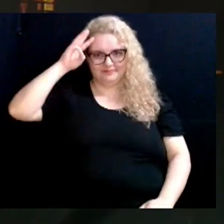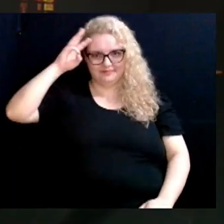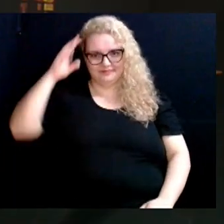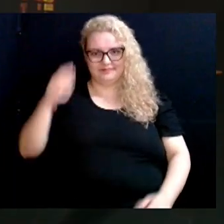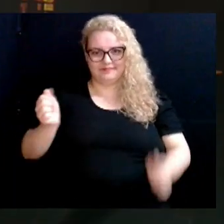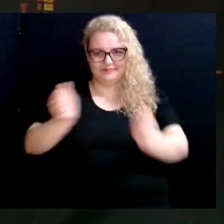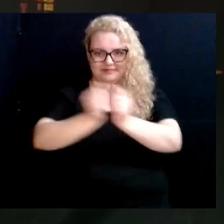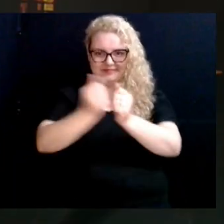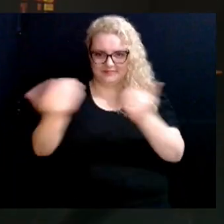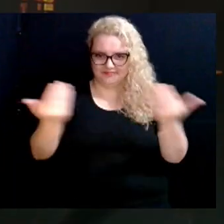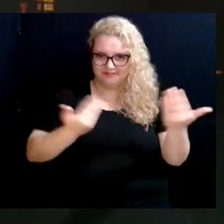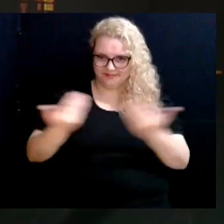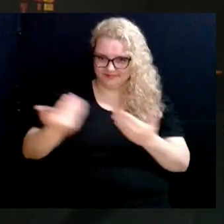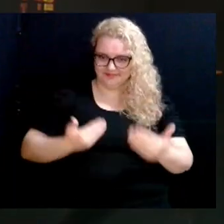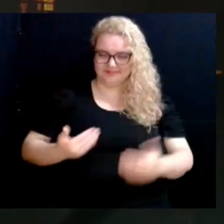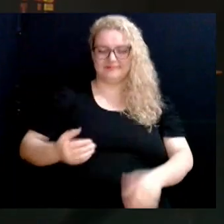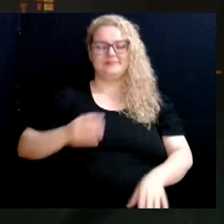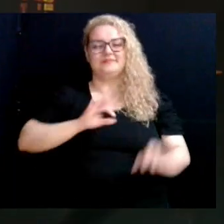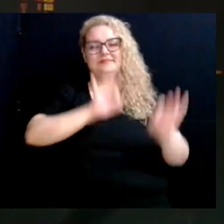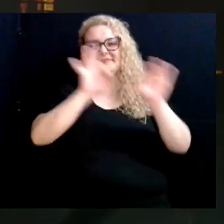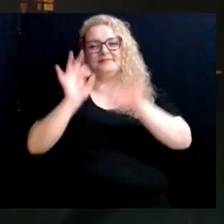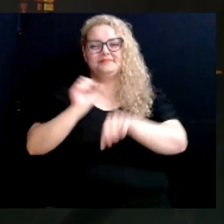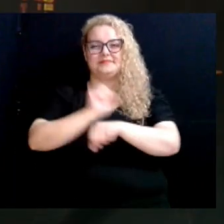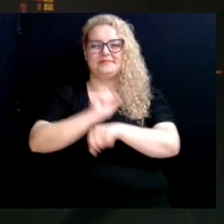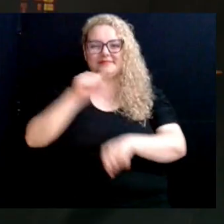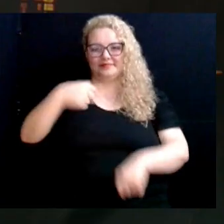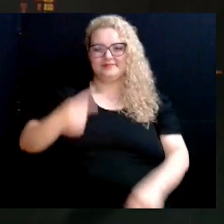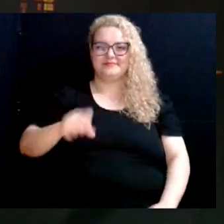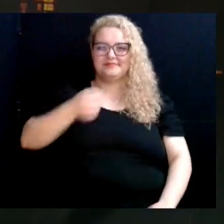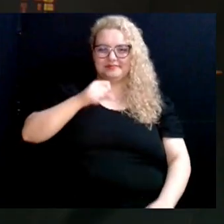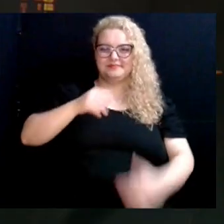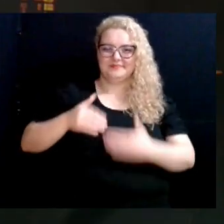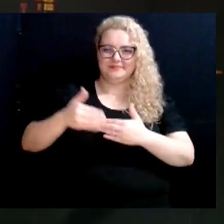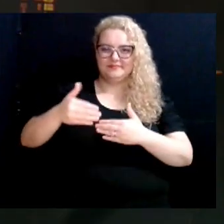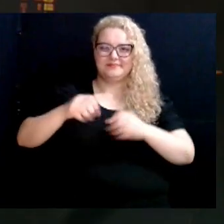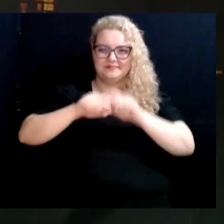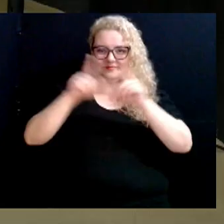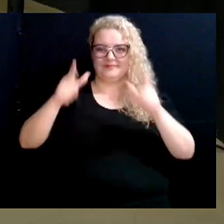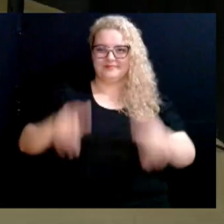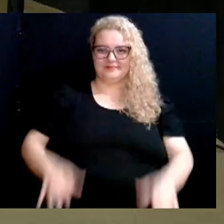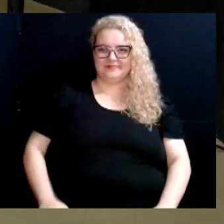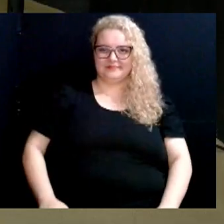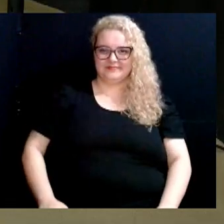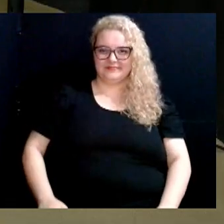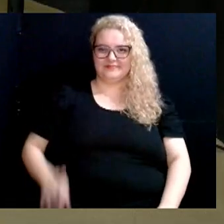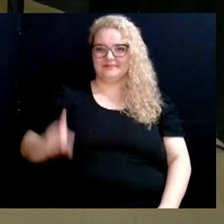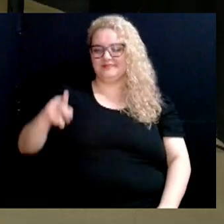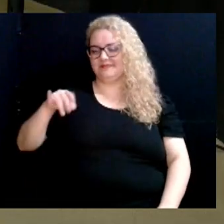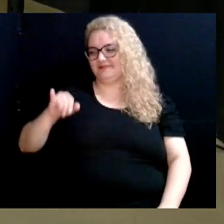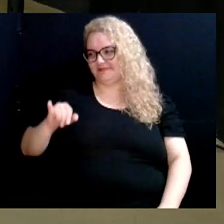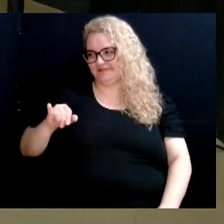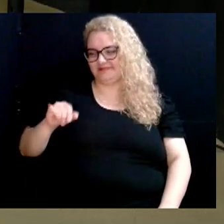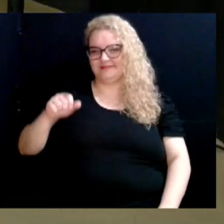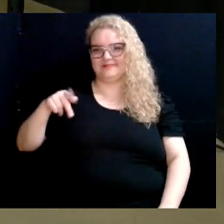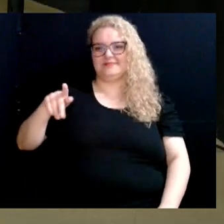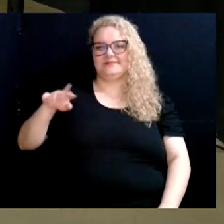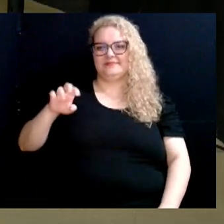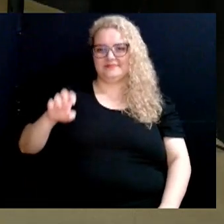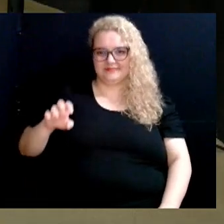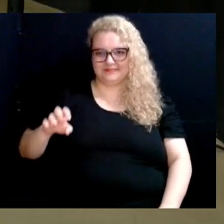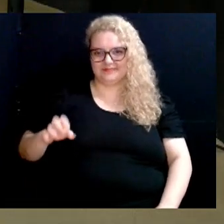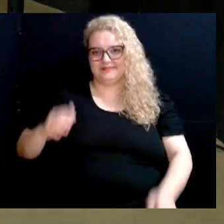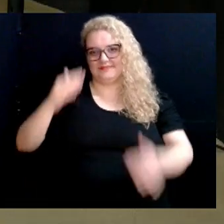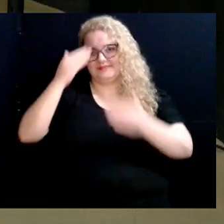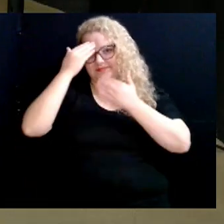você amanhã, hein? Espero por você aqui às 8 horas da manhã. Dani, André,